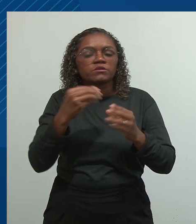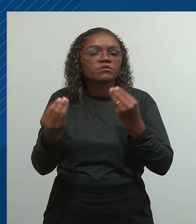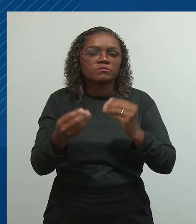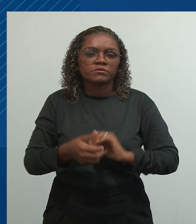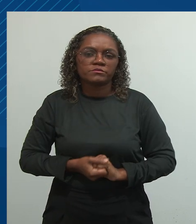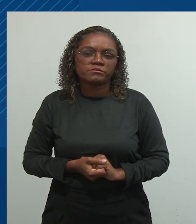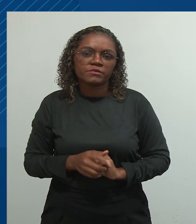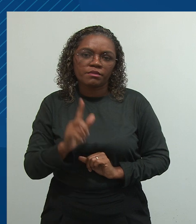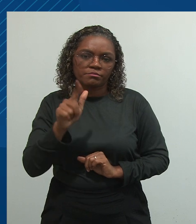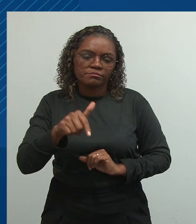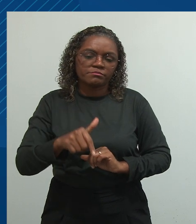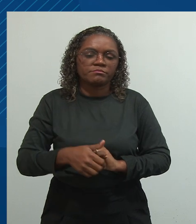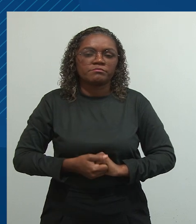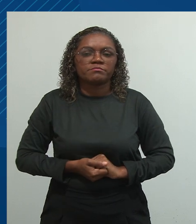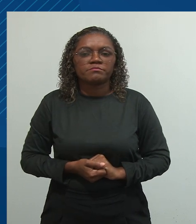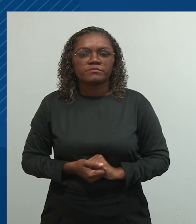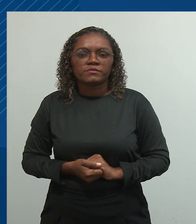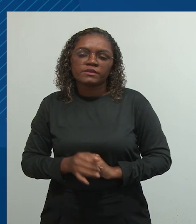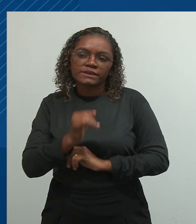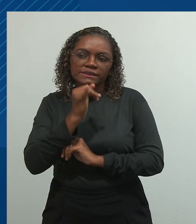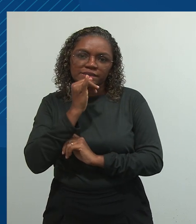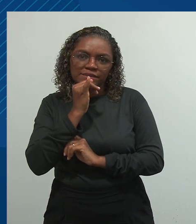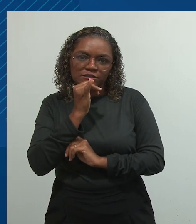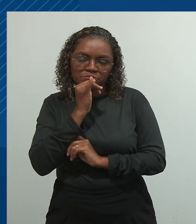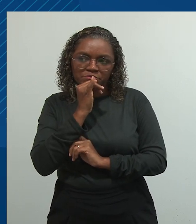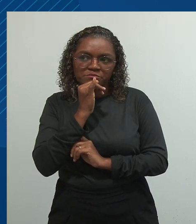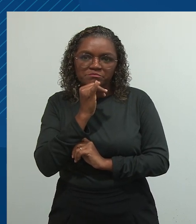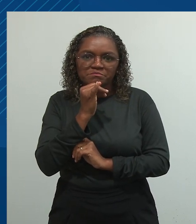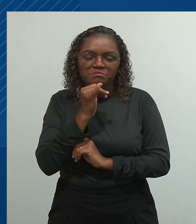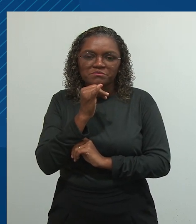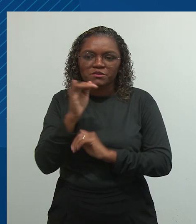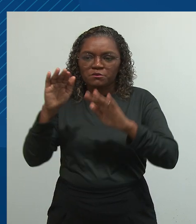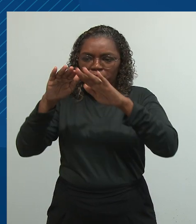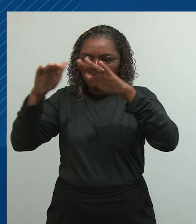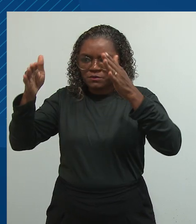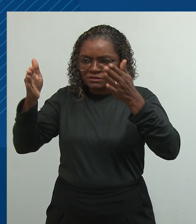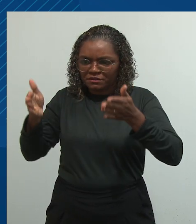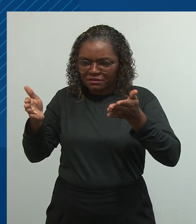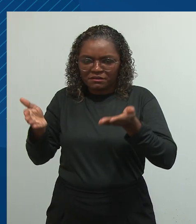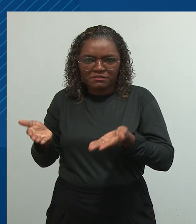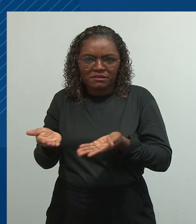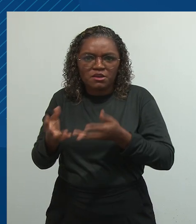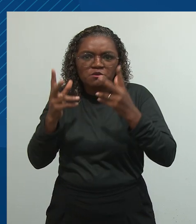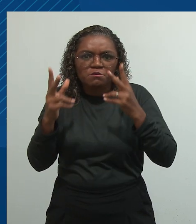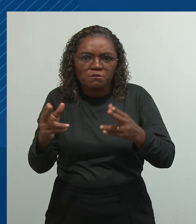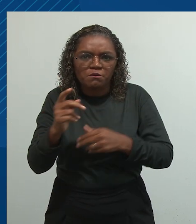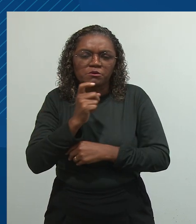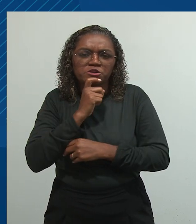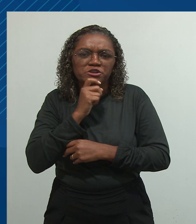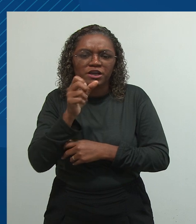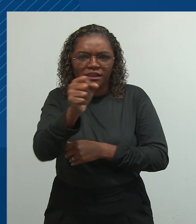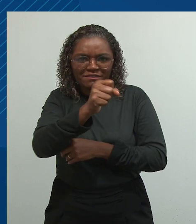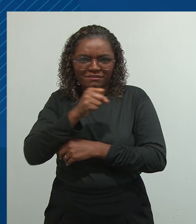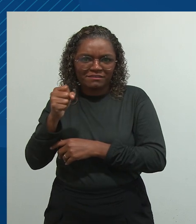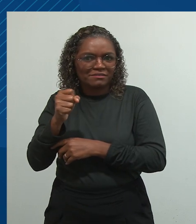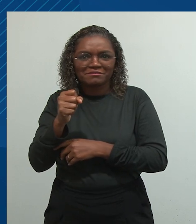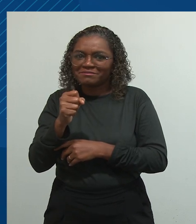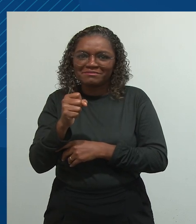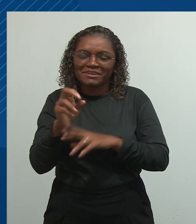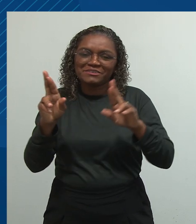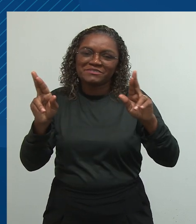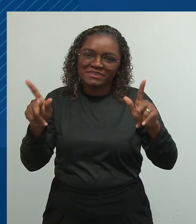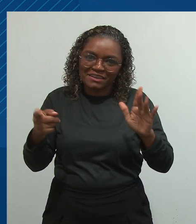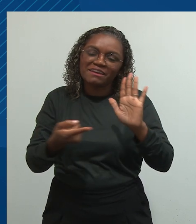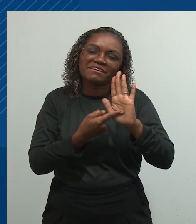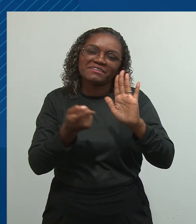recurso. É isso. Tipo, você é quadrado como uma geladeira? Não, né? Geladeira é retangular, Exatamente. né? Por favor, vamos aí